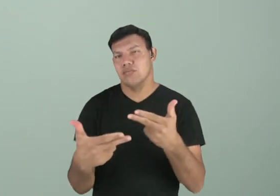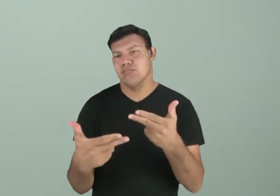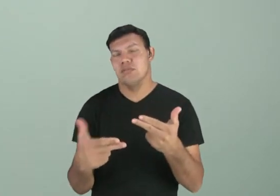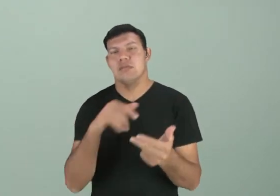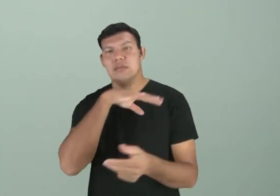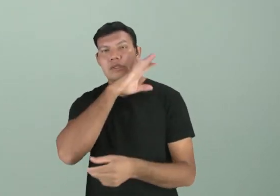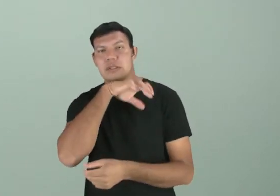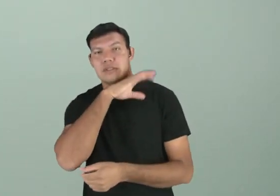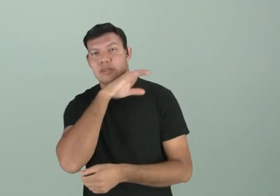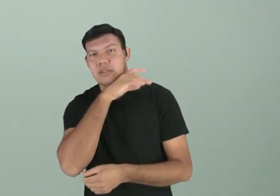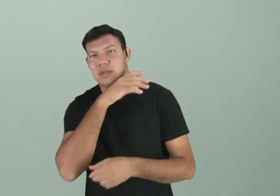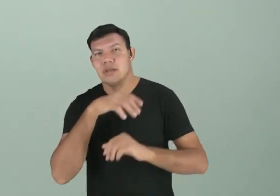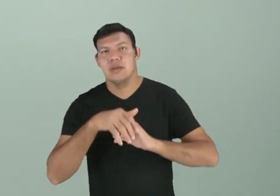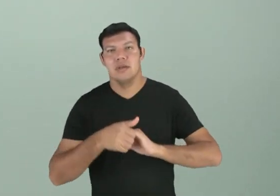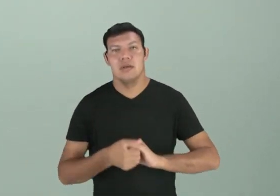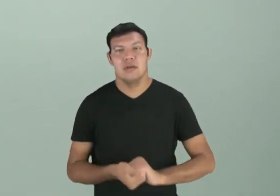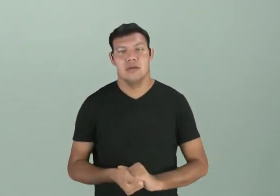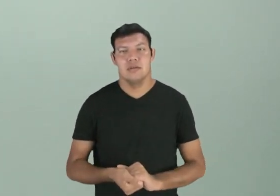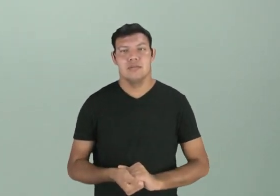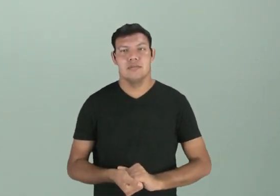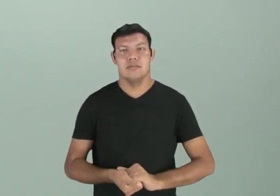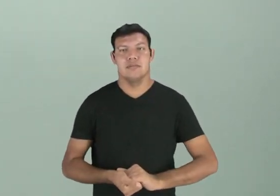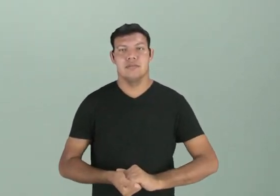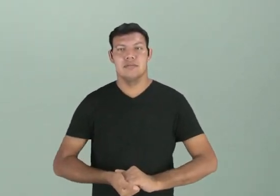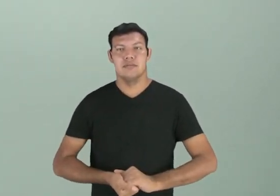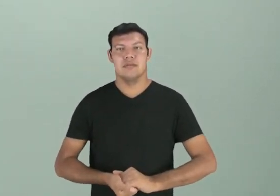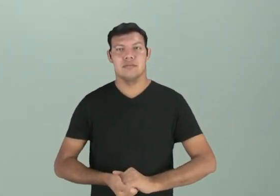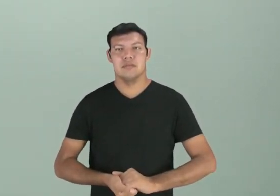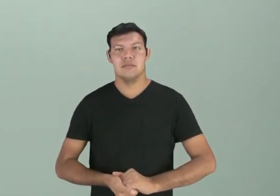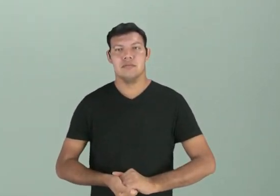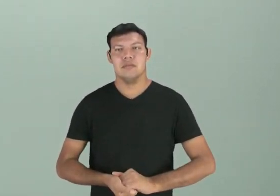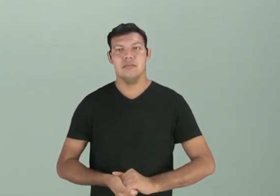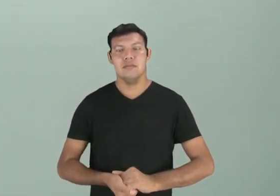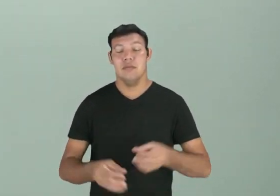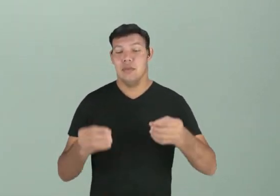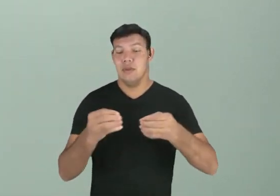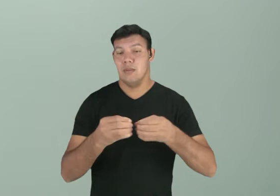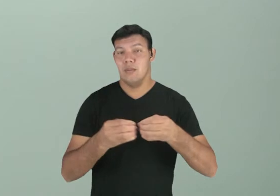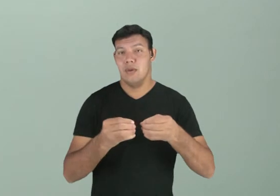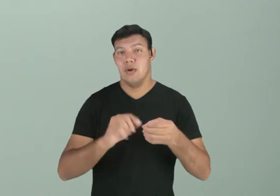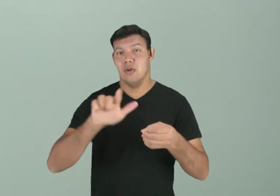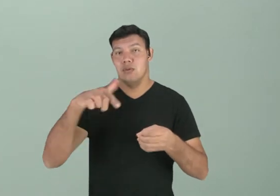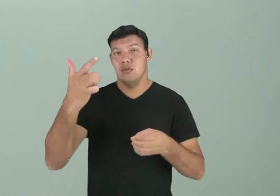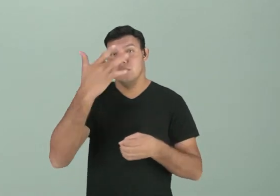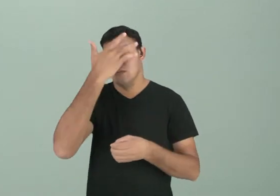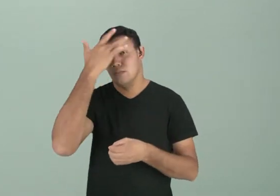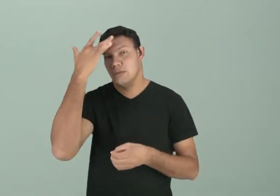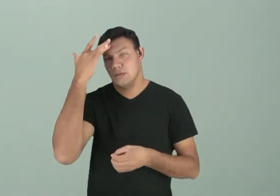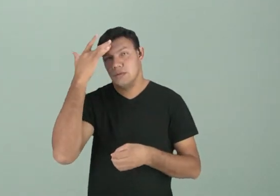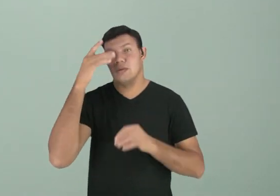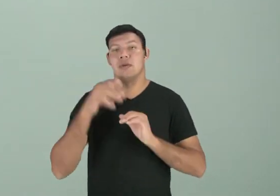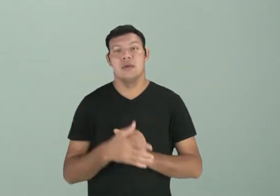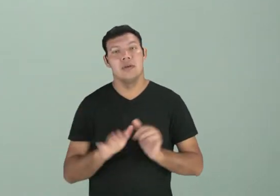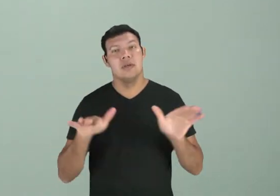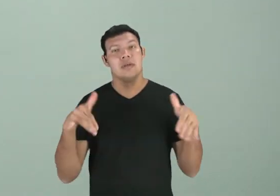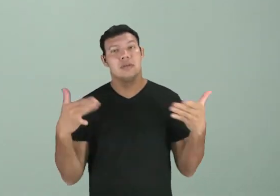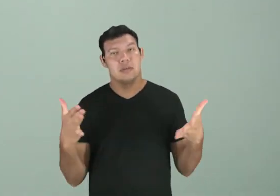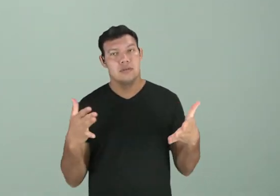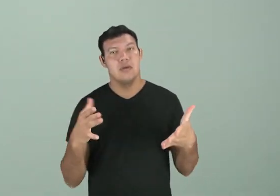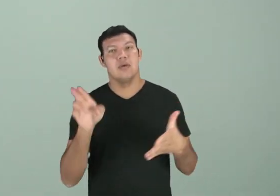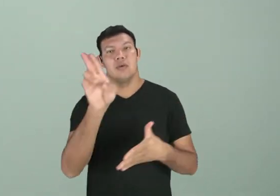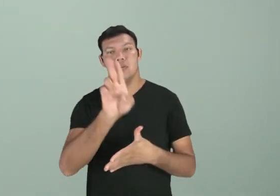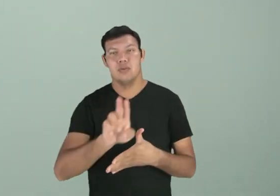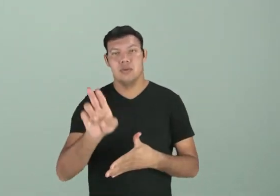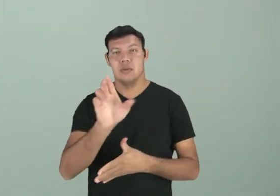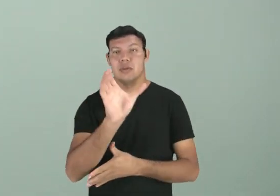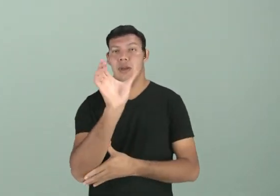vivo, qualquer ser animado ou inanimado que esteja próximo do ouvinte, então você utiliza